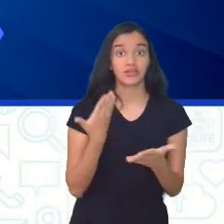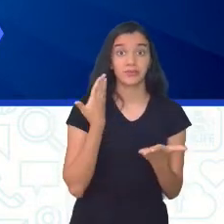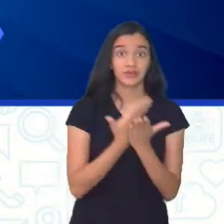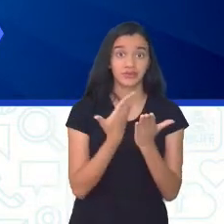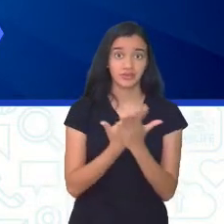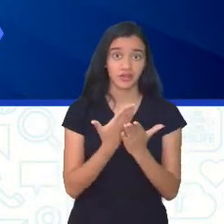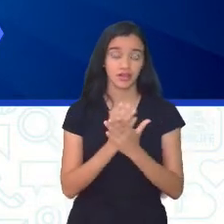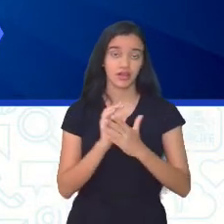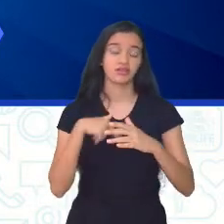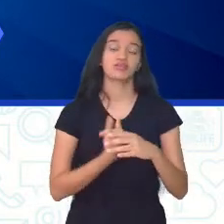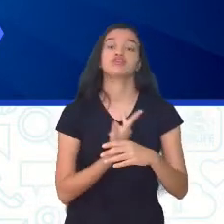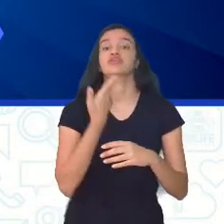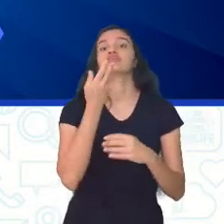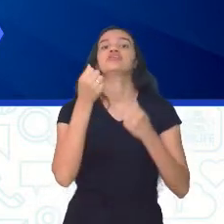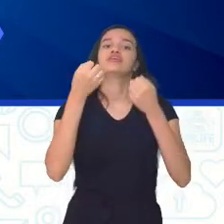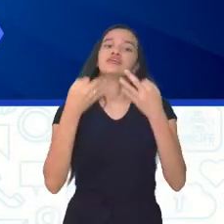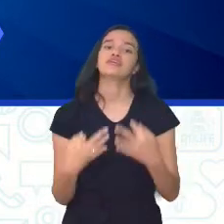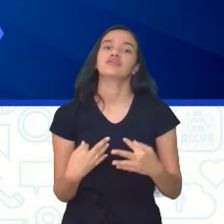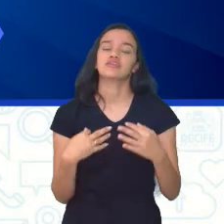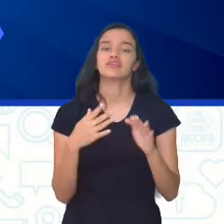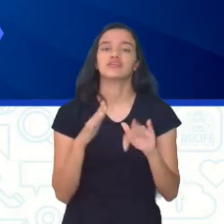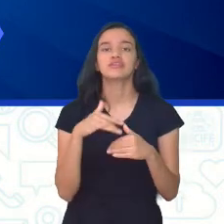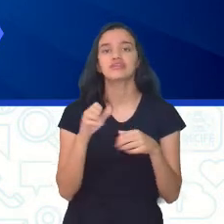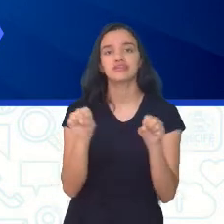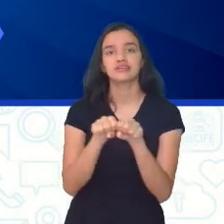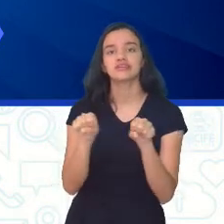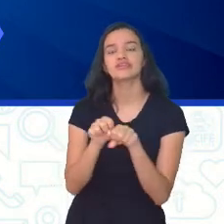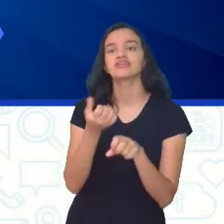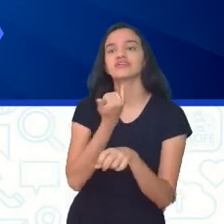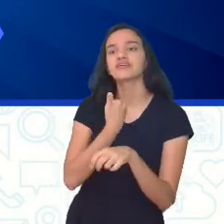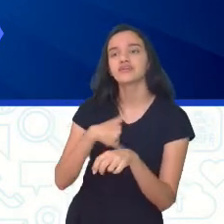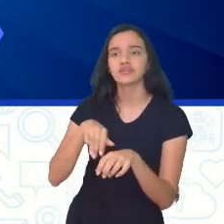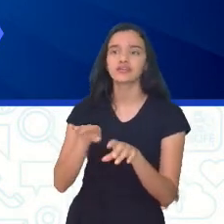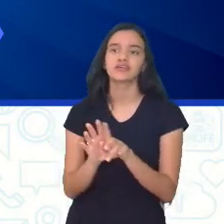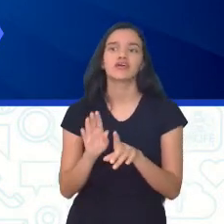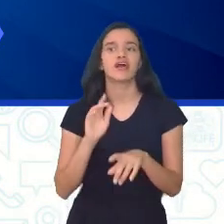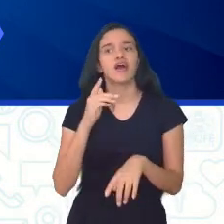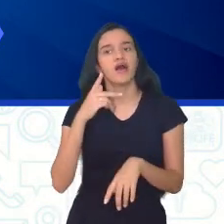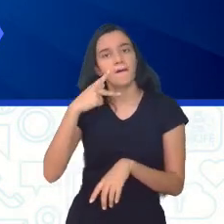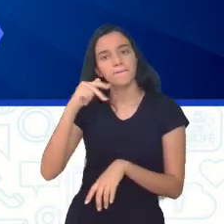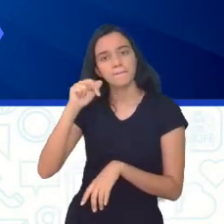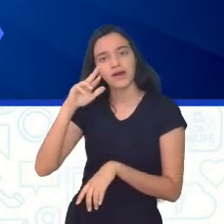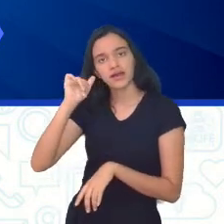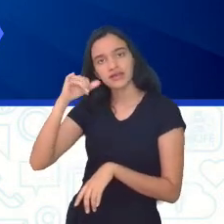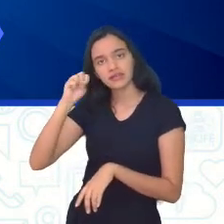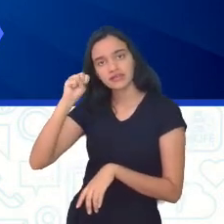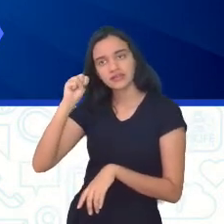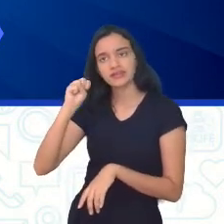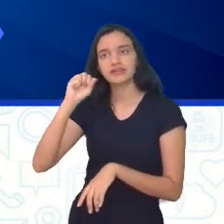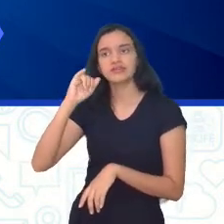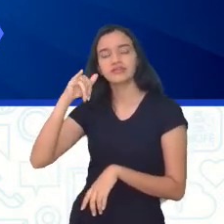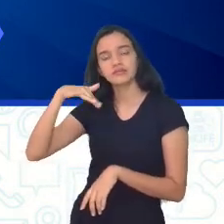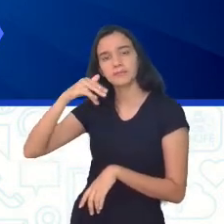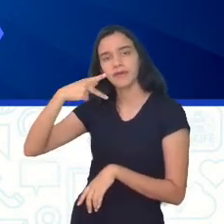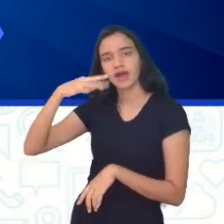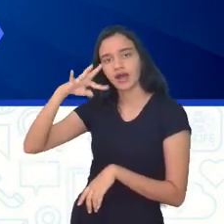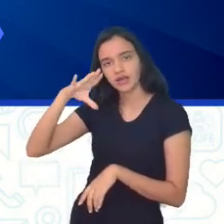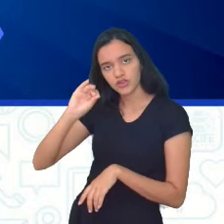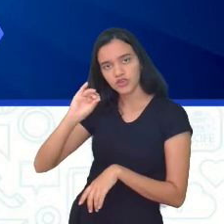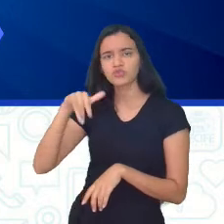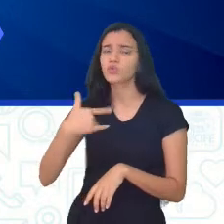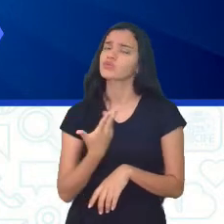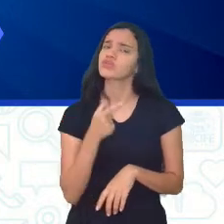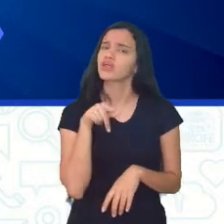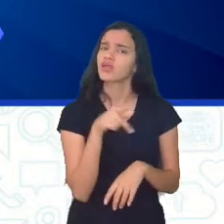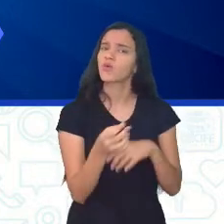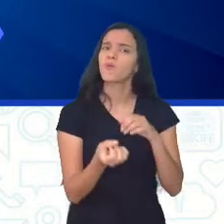aulas, a gente vai falar sobre esse sistema simpático e o parasimpático. Mas eu já dei aí uma chance para